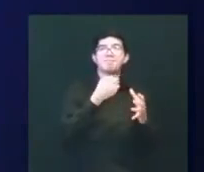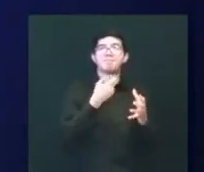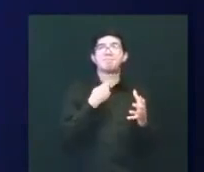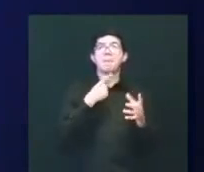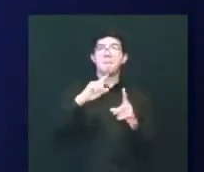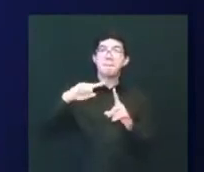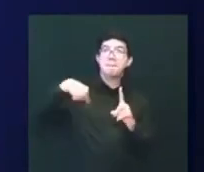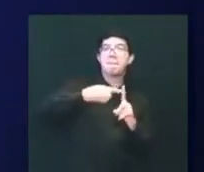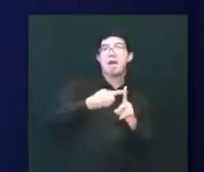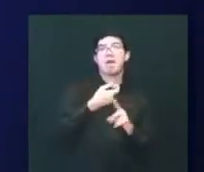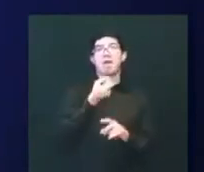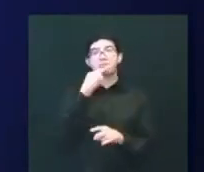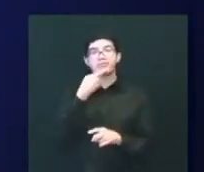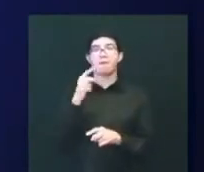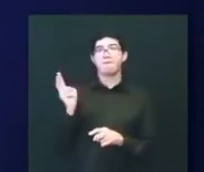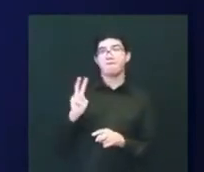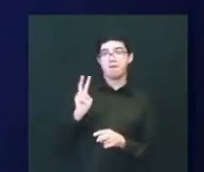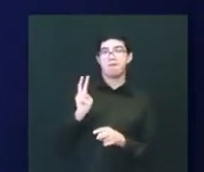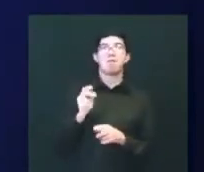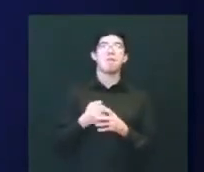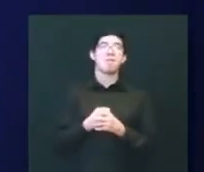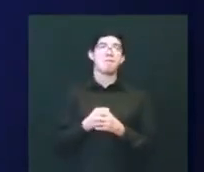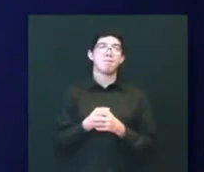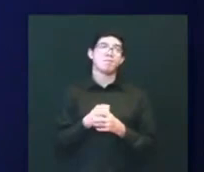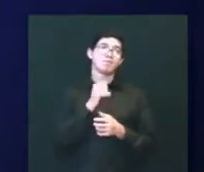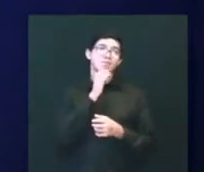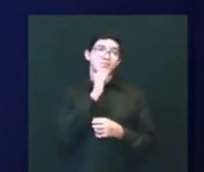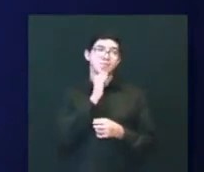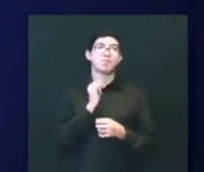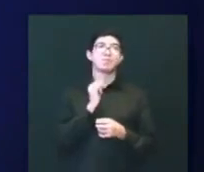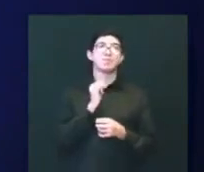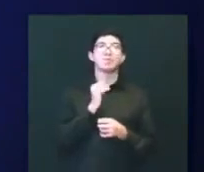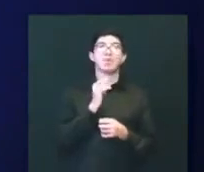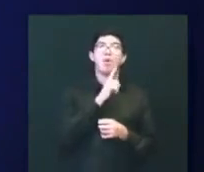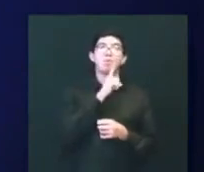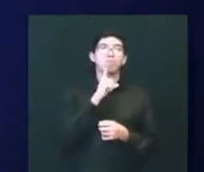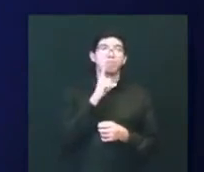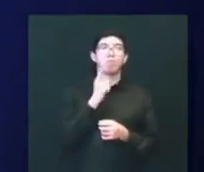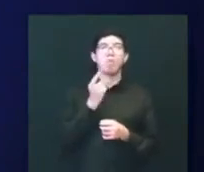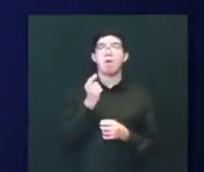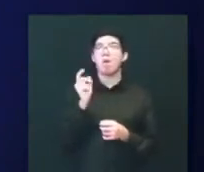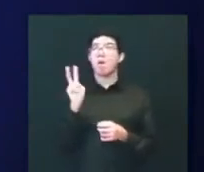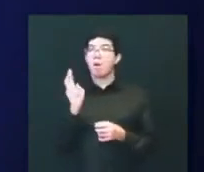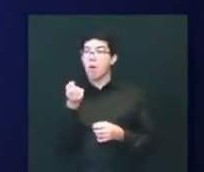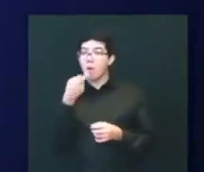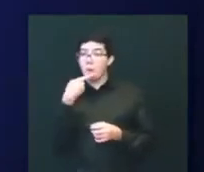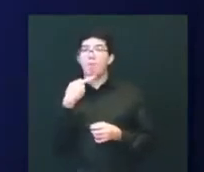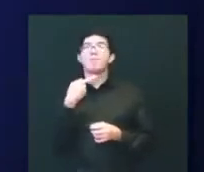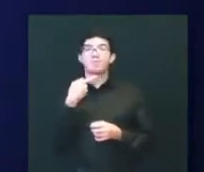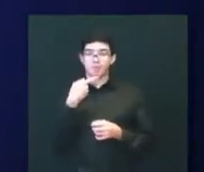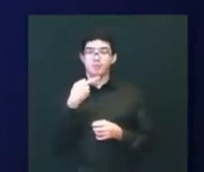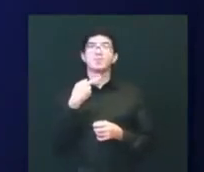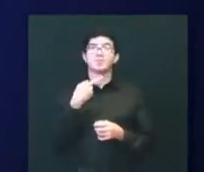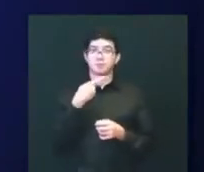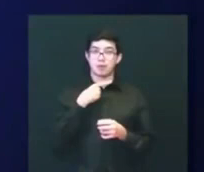com suplemento. Por exemplo, lanchar uma vitamina é fácil, né? Fácil. Aí, na vitamina, você vai